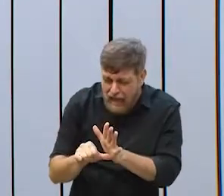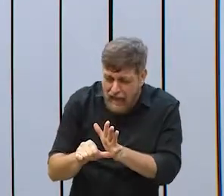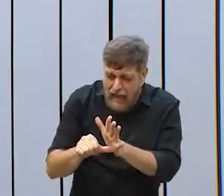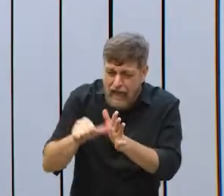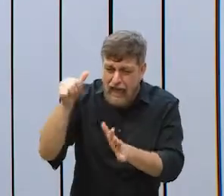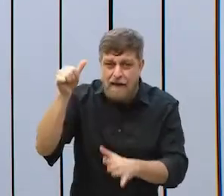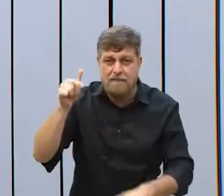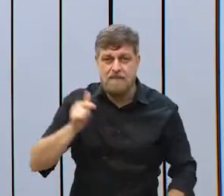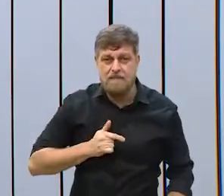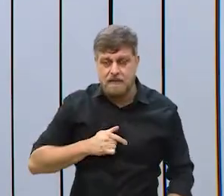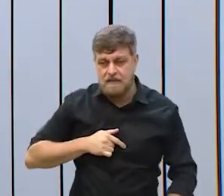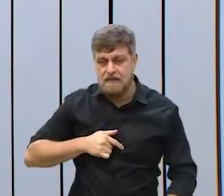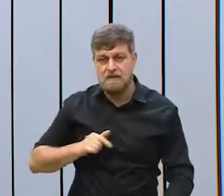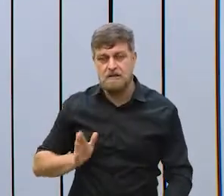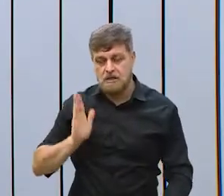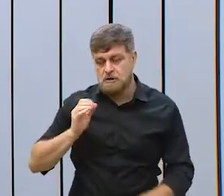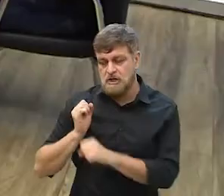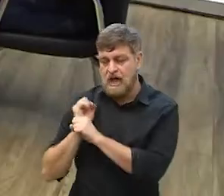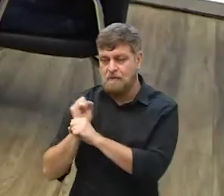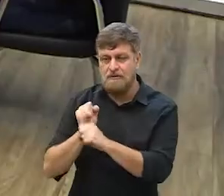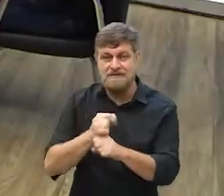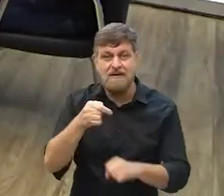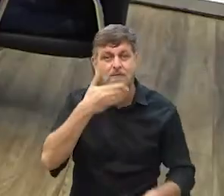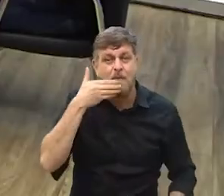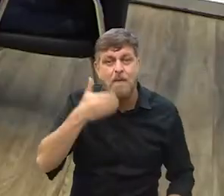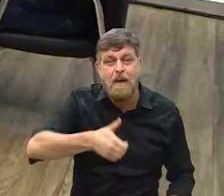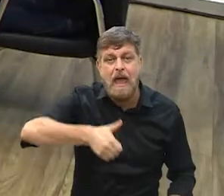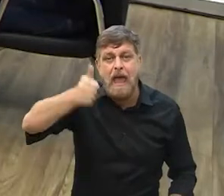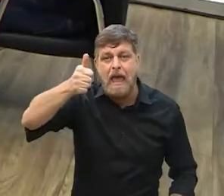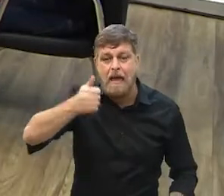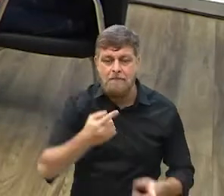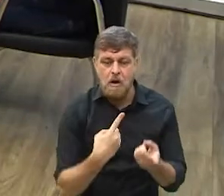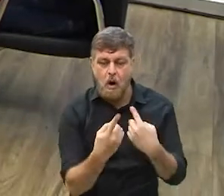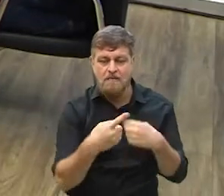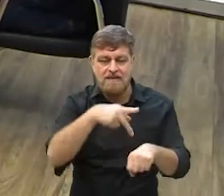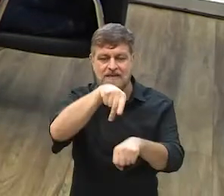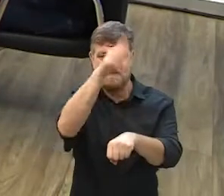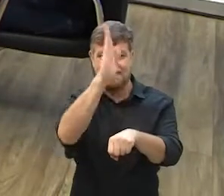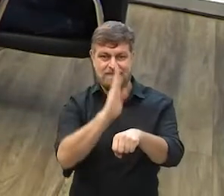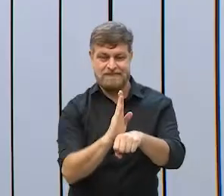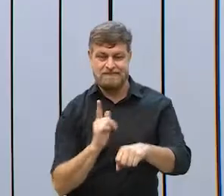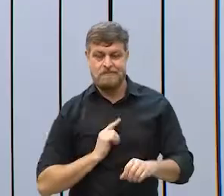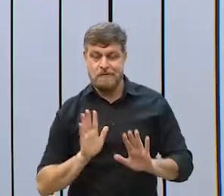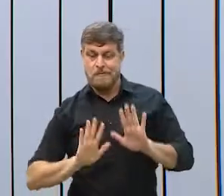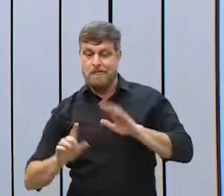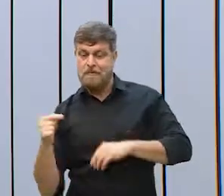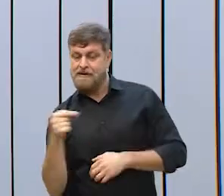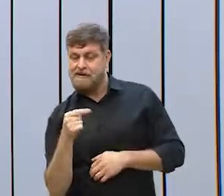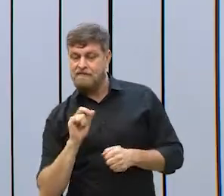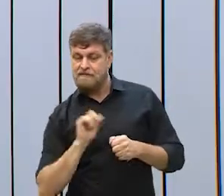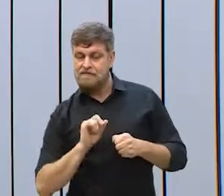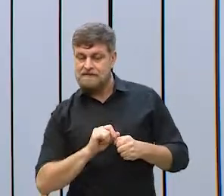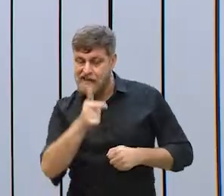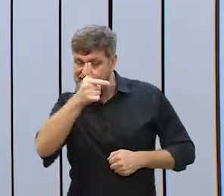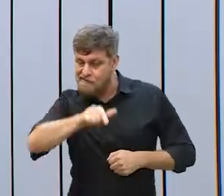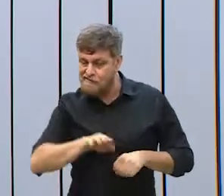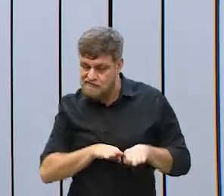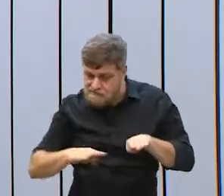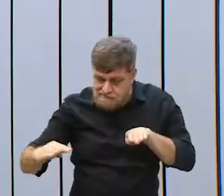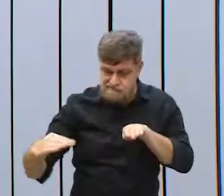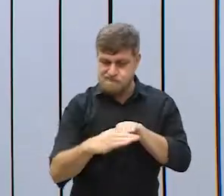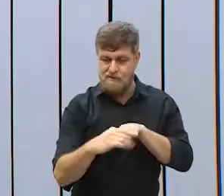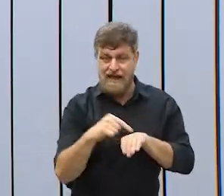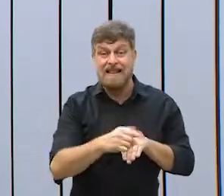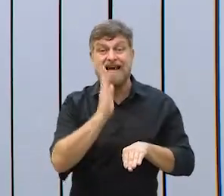rodovia eleita por muitos anos consecutivos a melhor rodovia do país. Exatamente. Então eles ficam meio assim, pô, para que eu vou abrir mais acesso se eu já